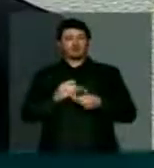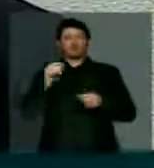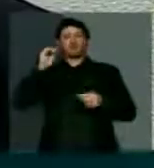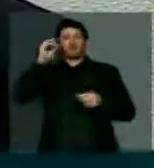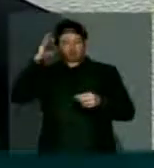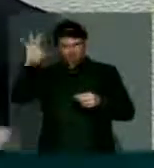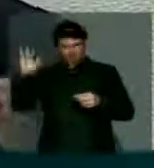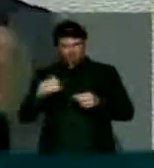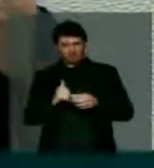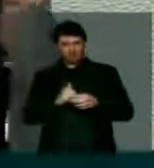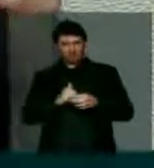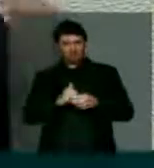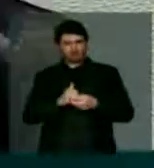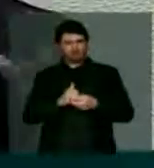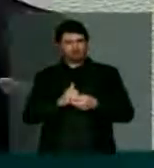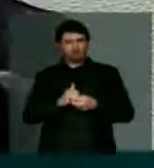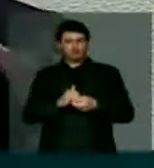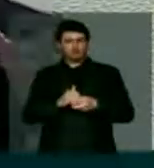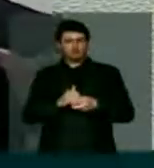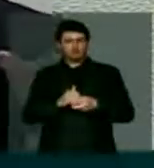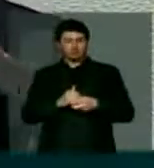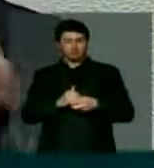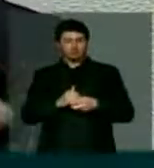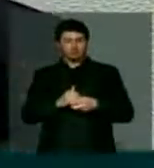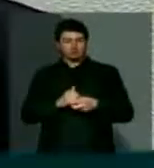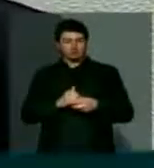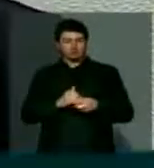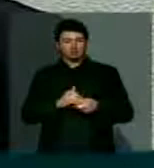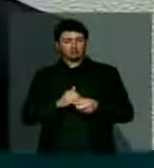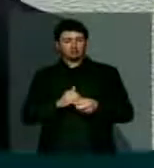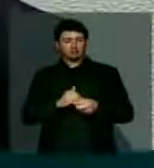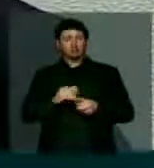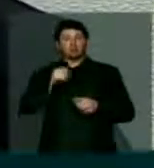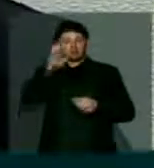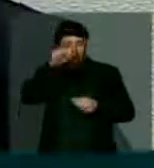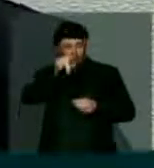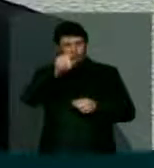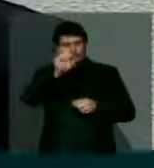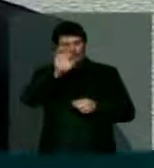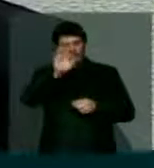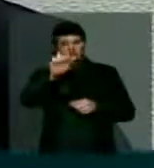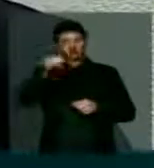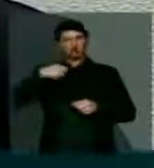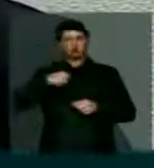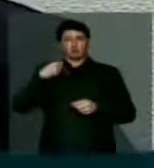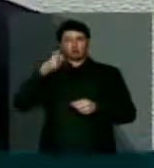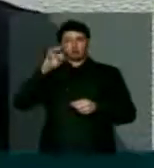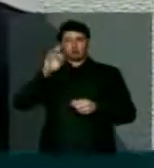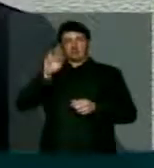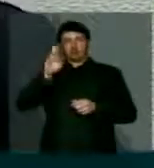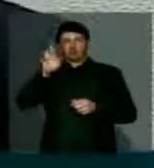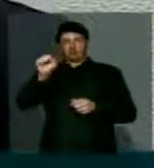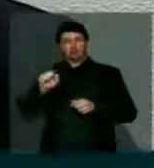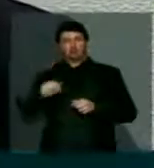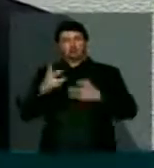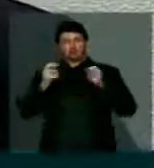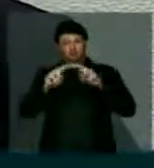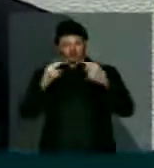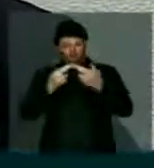supor que nós estamos... o senhor é a Astra e eu sou a Petrobras. Vamos para uma